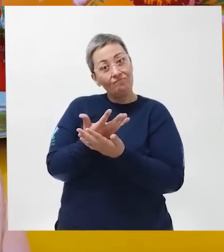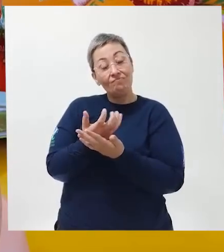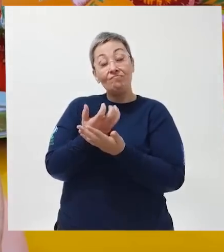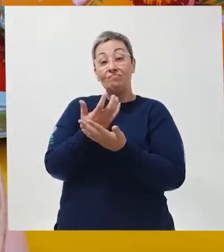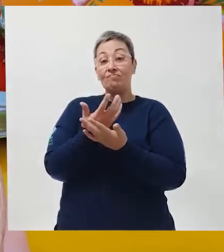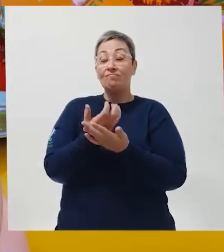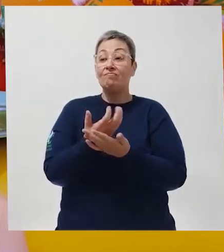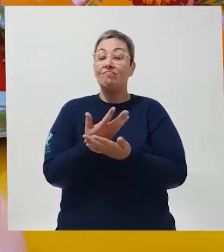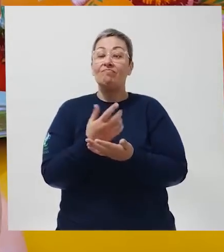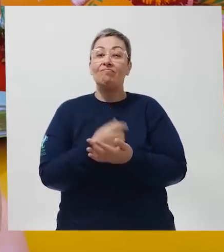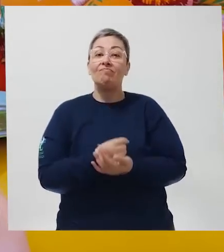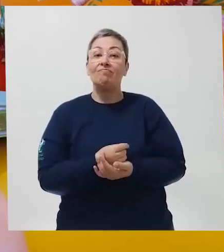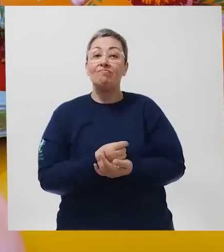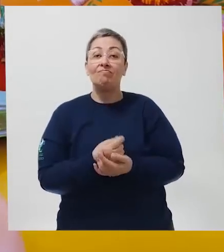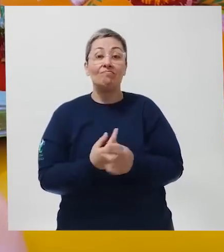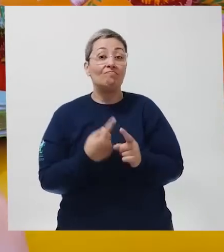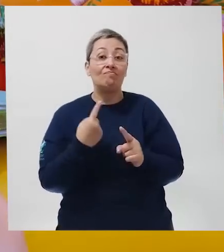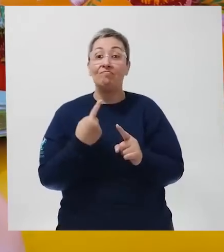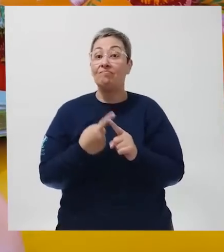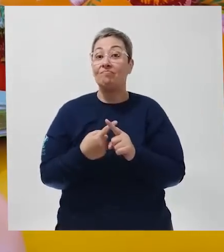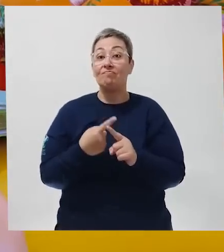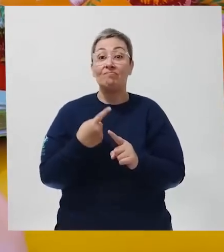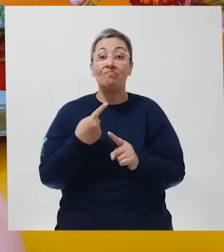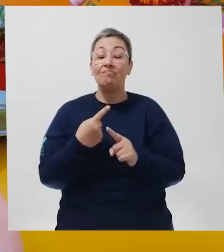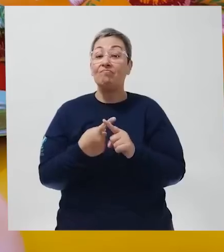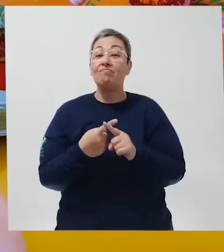Se eu roubei teu